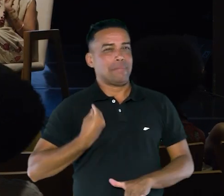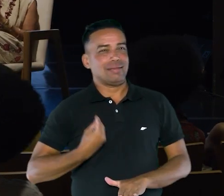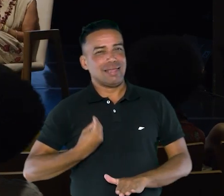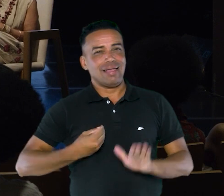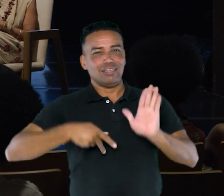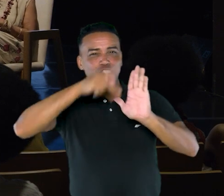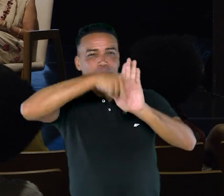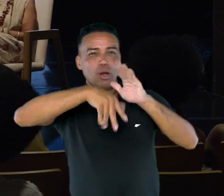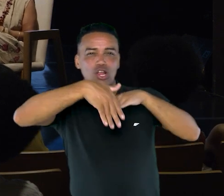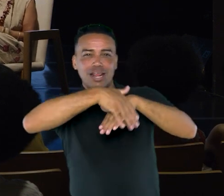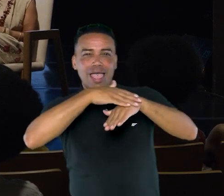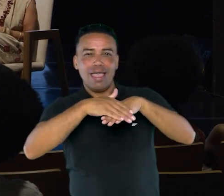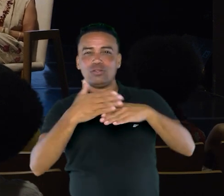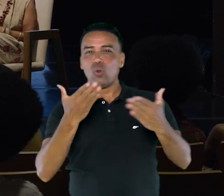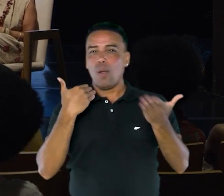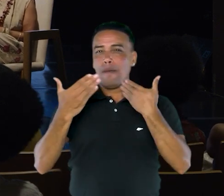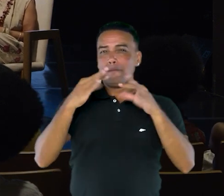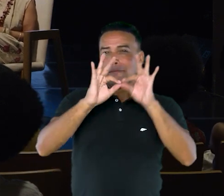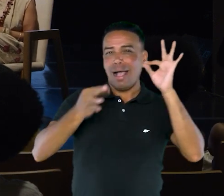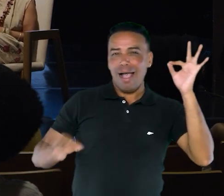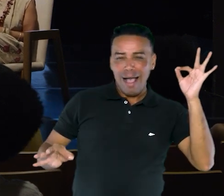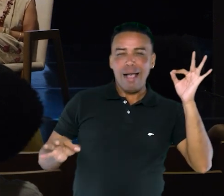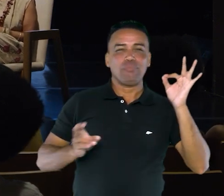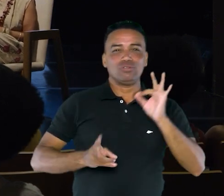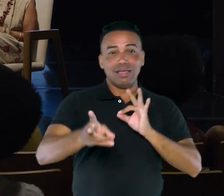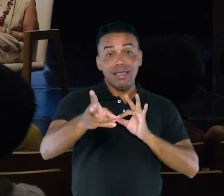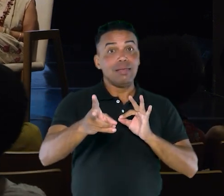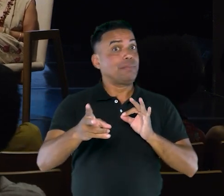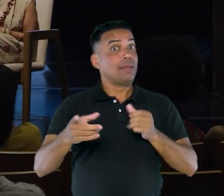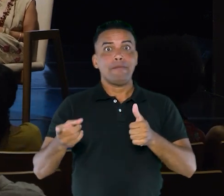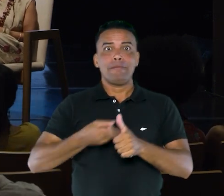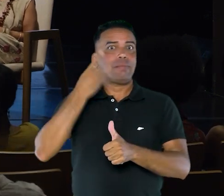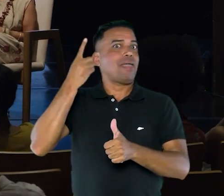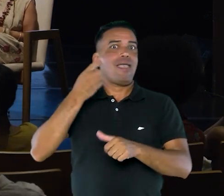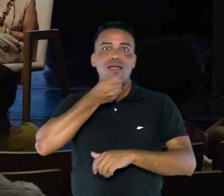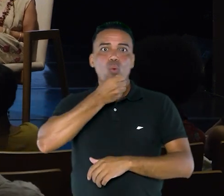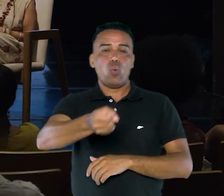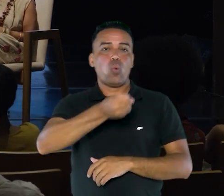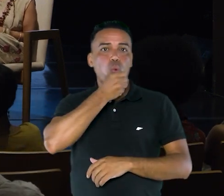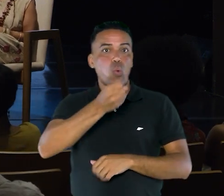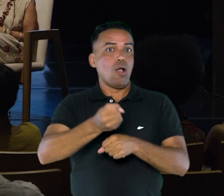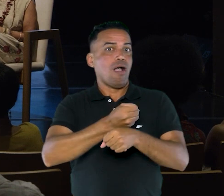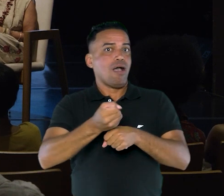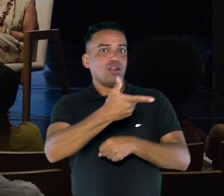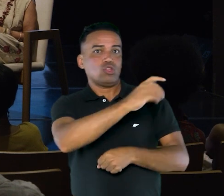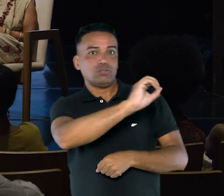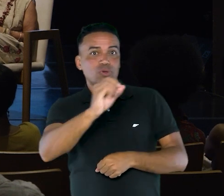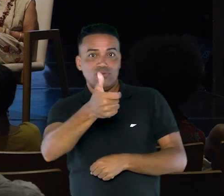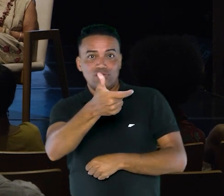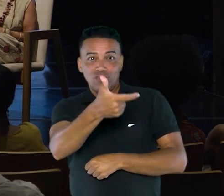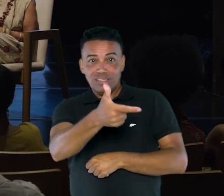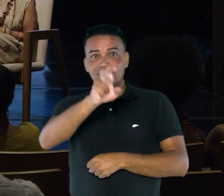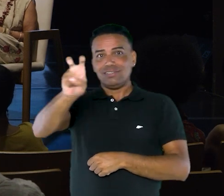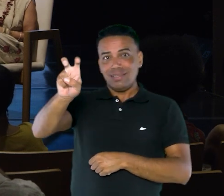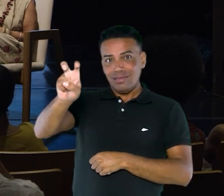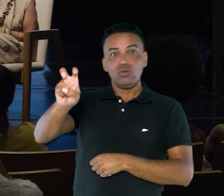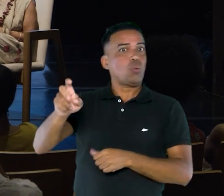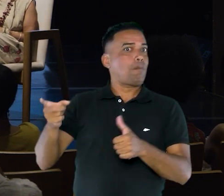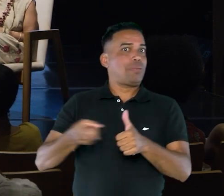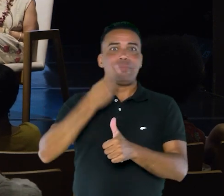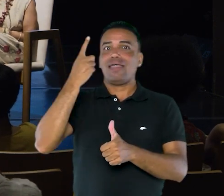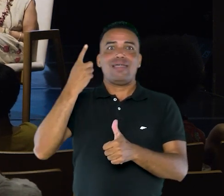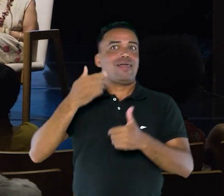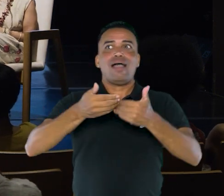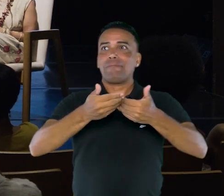aqui hoje no Sempre um Papo. É a primeira edição do ano, né, de 2025, então a gente está abrindo aí a temporada de Sempre um